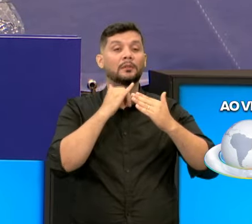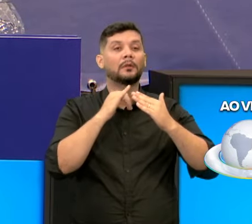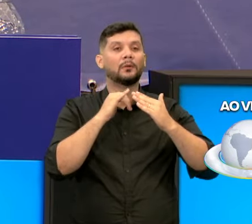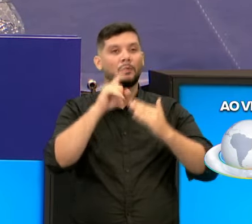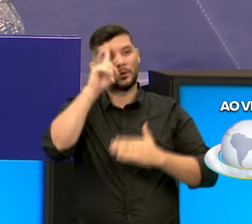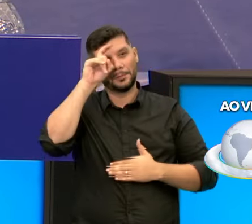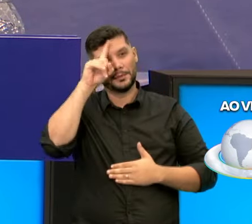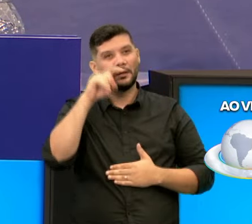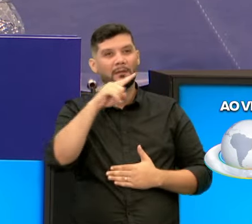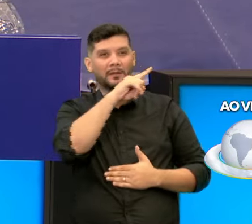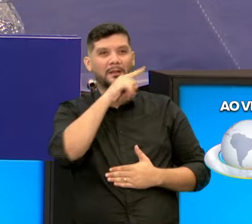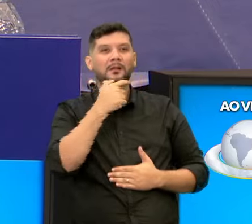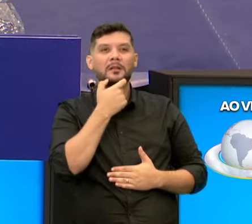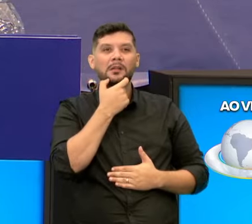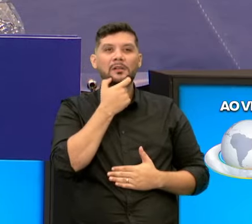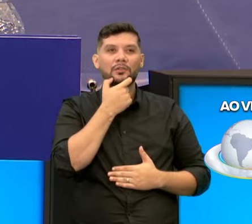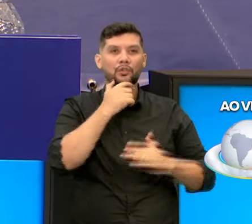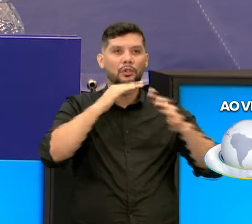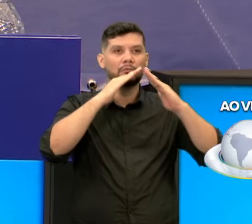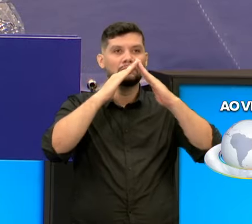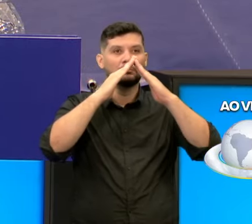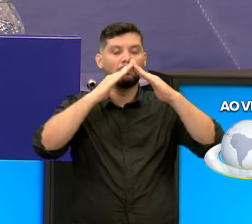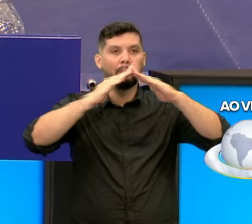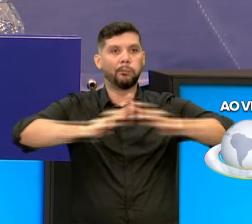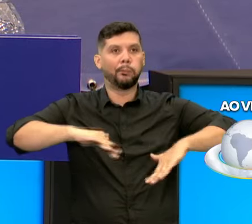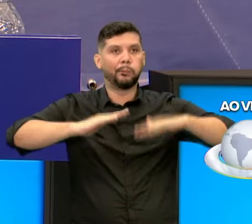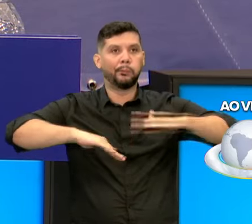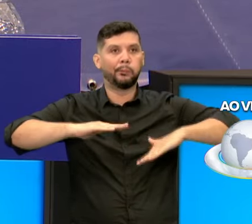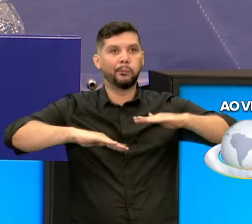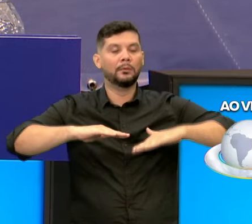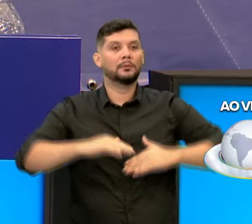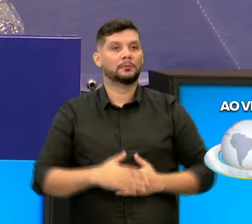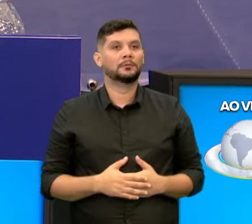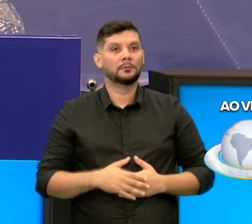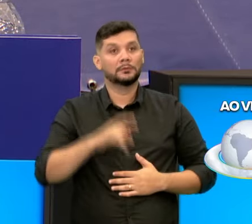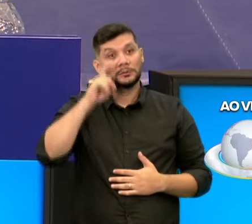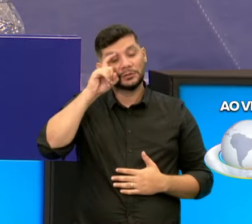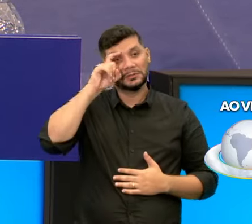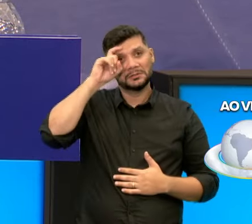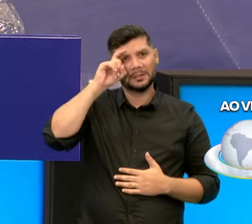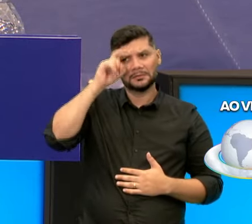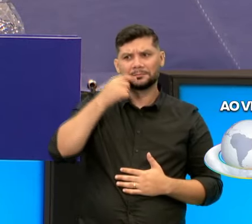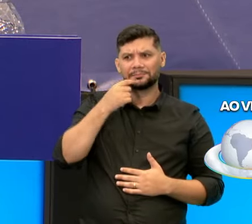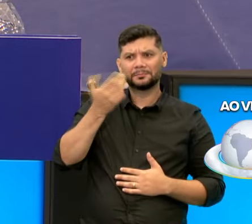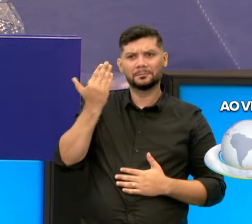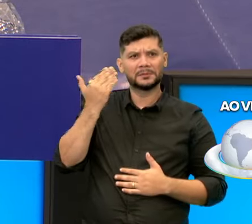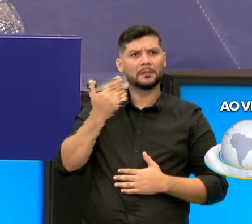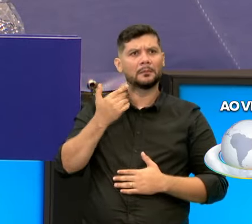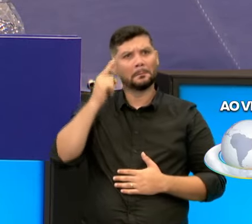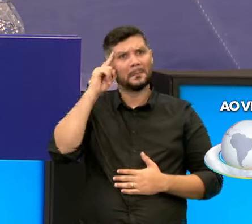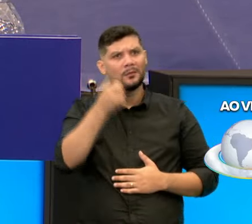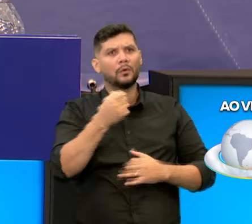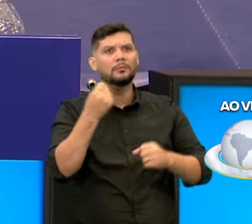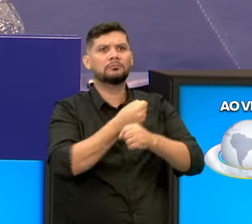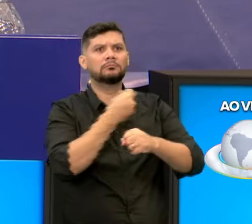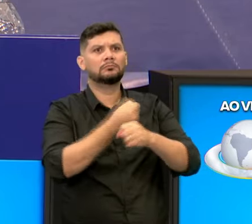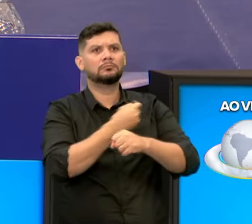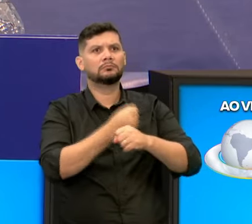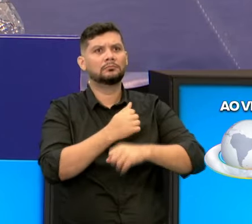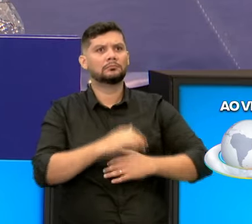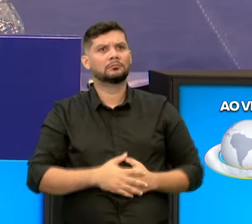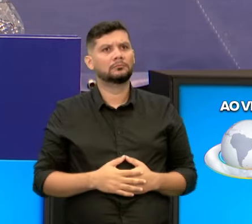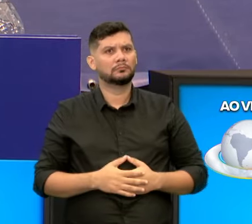caiu. E o candidato Sarto, ele tinha reformado esse equipamento. Fortaleza não tem médicos nos